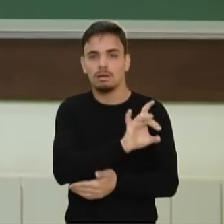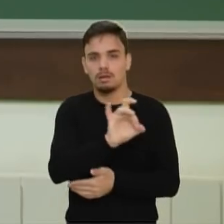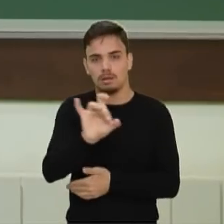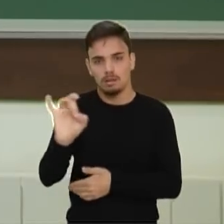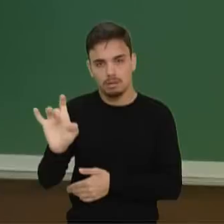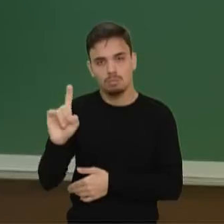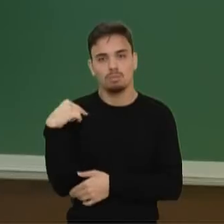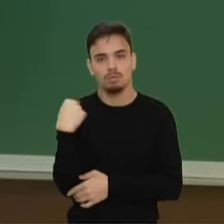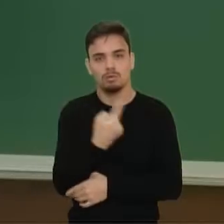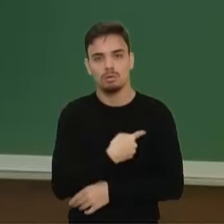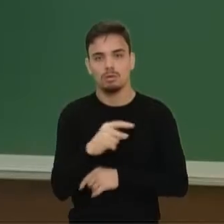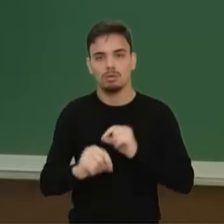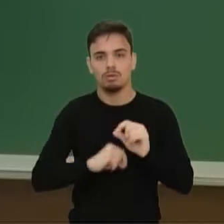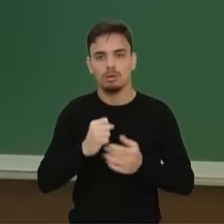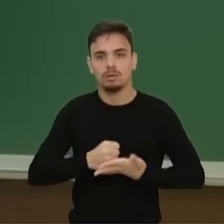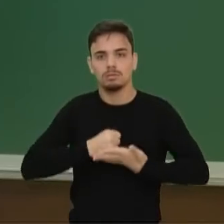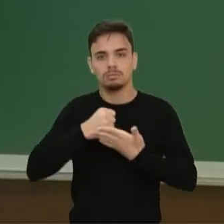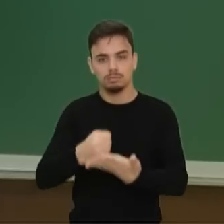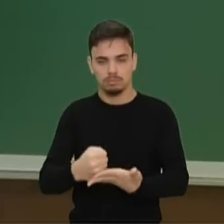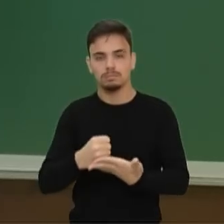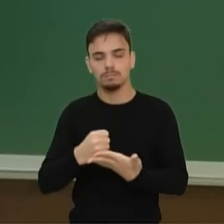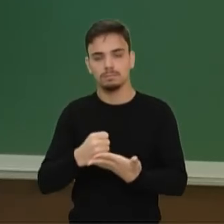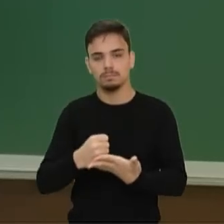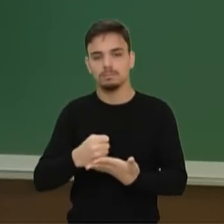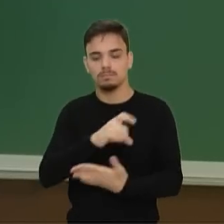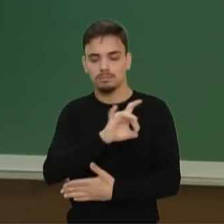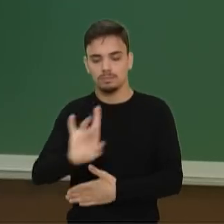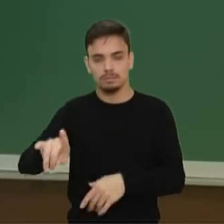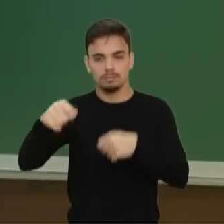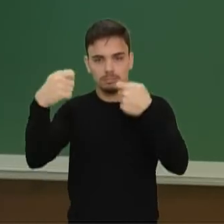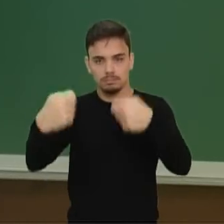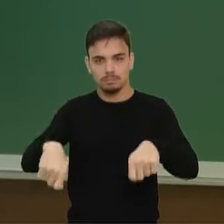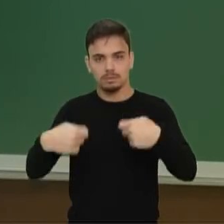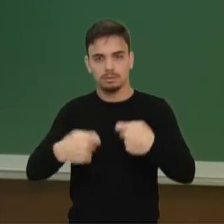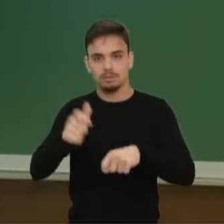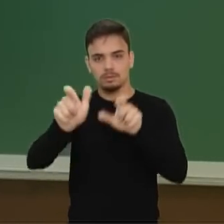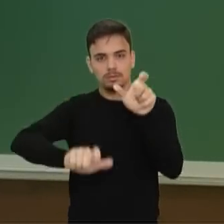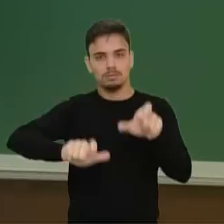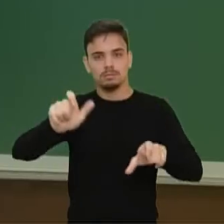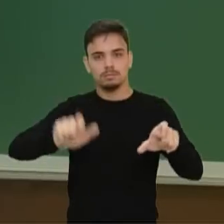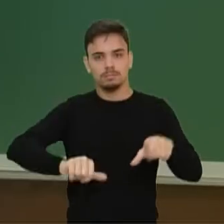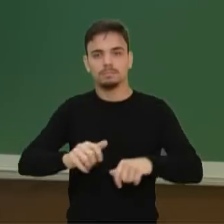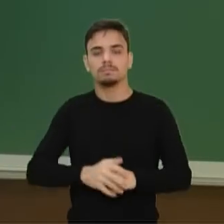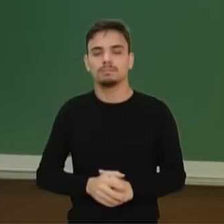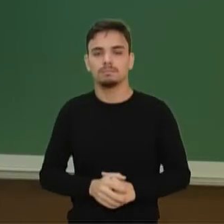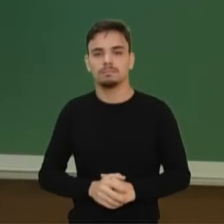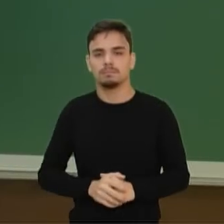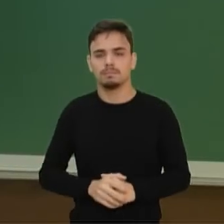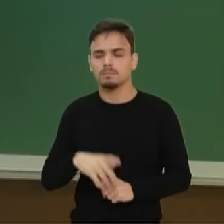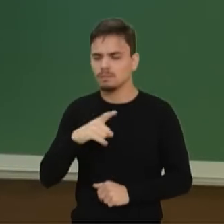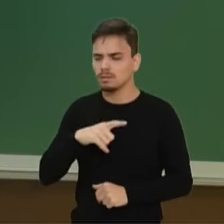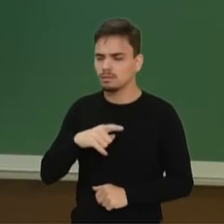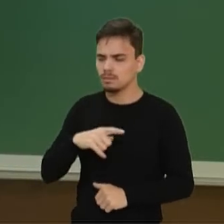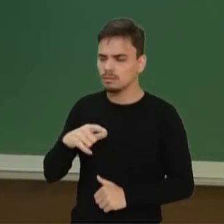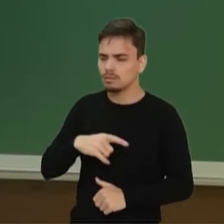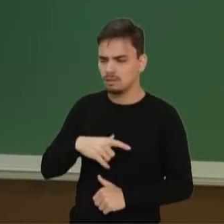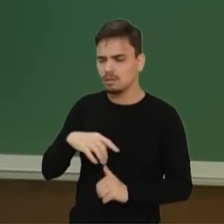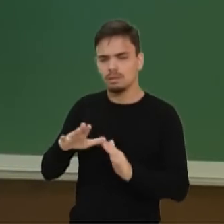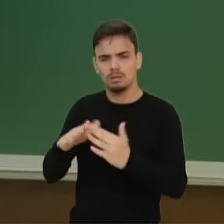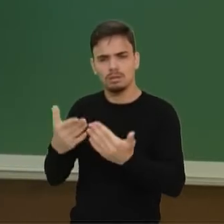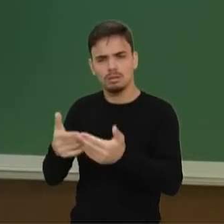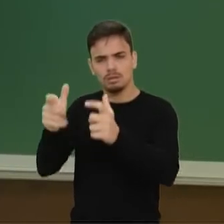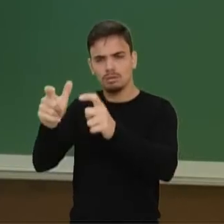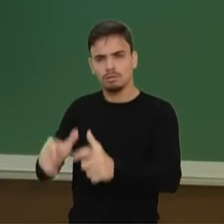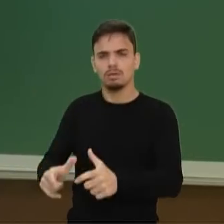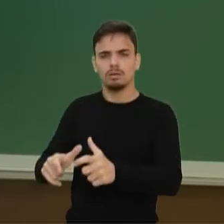de nós auxiliarmos aqueles que precisam, né? Aquelas instituições que estão aí, tem tantas, né? Então,